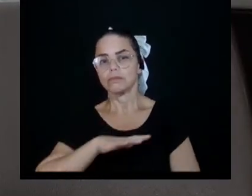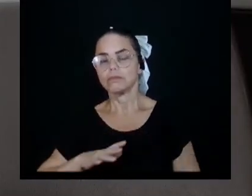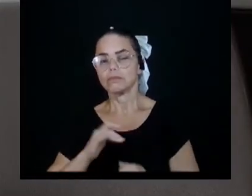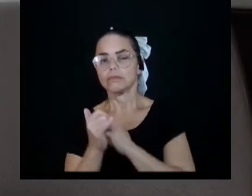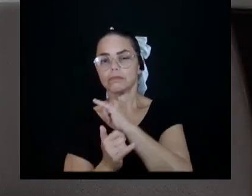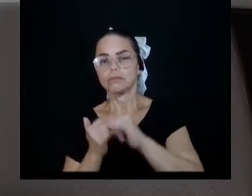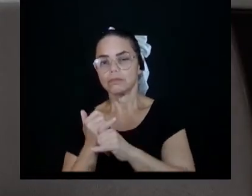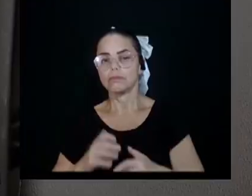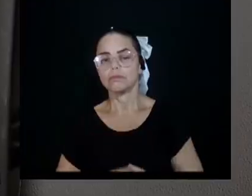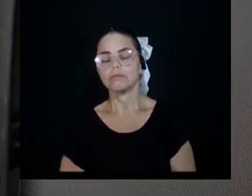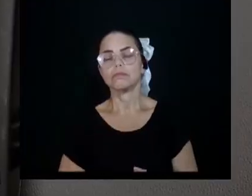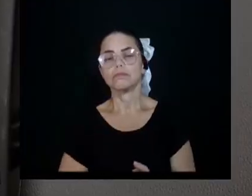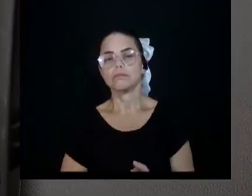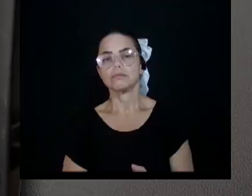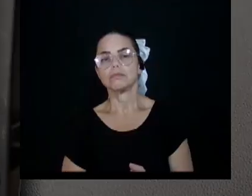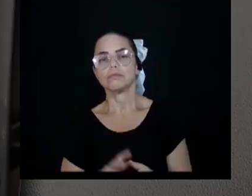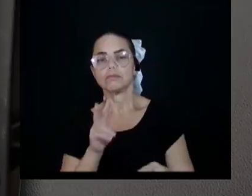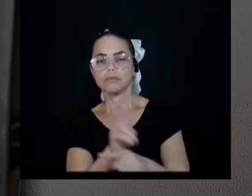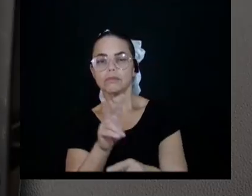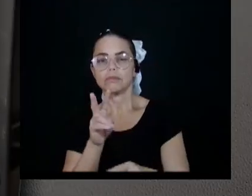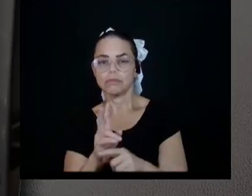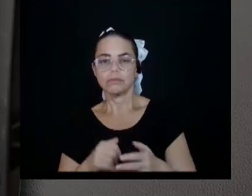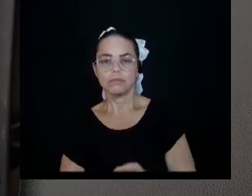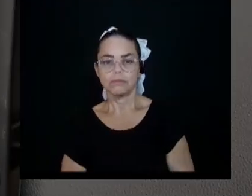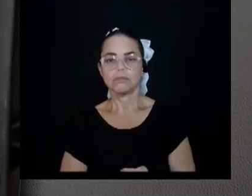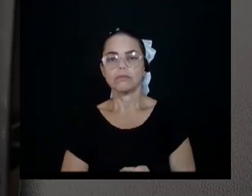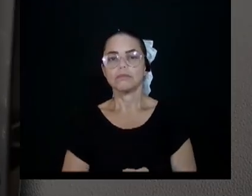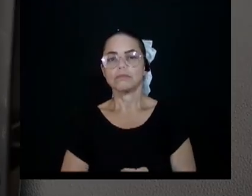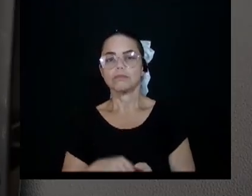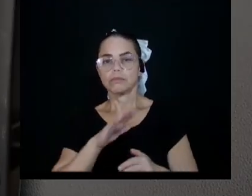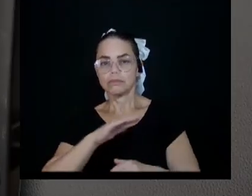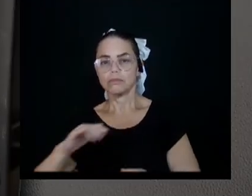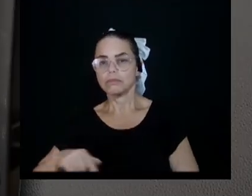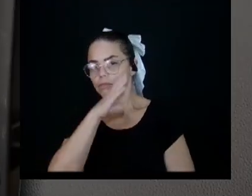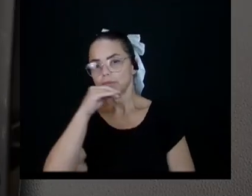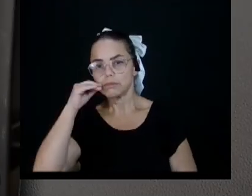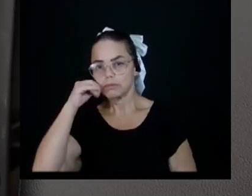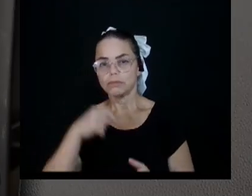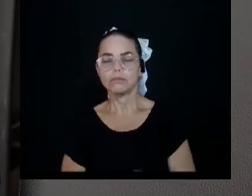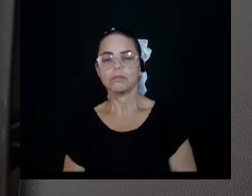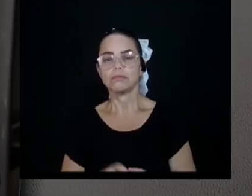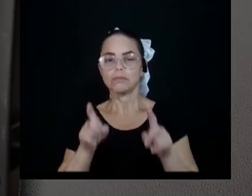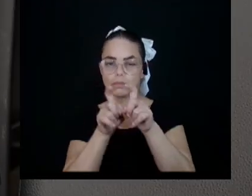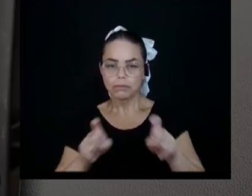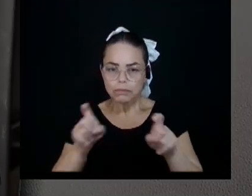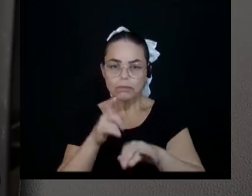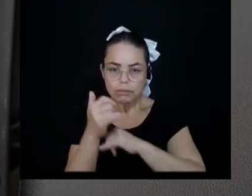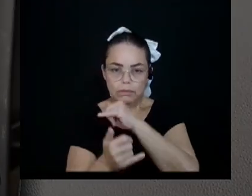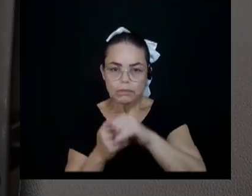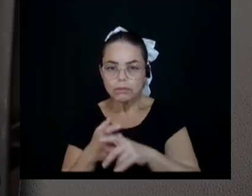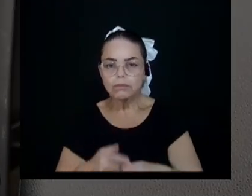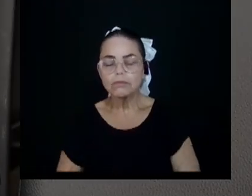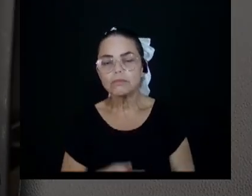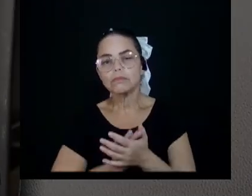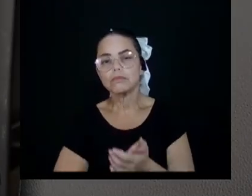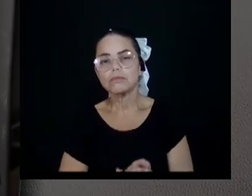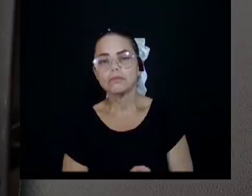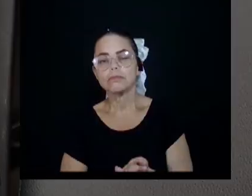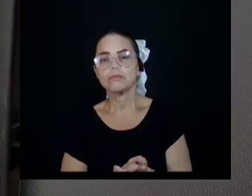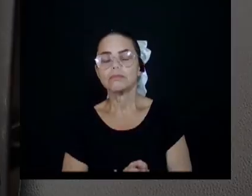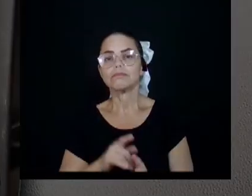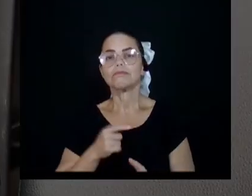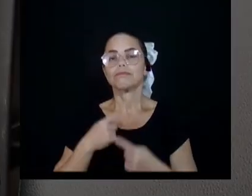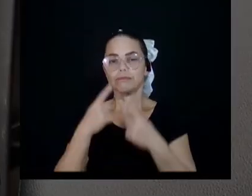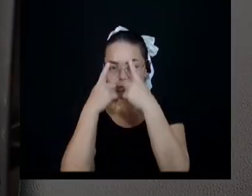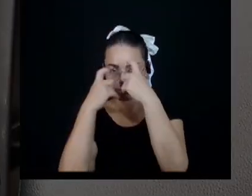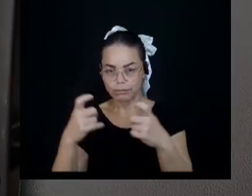da proteção das crianças e dos adolescentes nesse ambiente. Nós sabemos que existe muita violência a partir desse